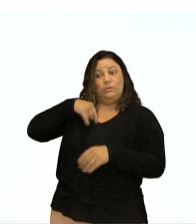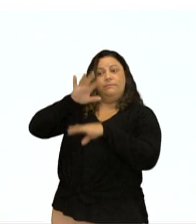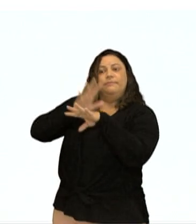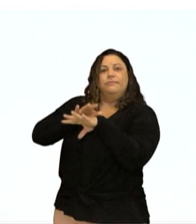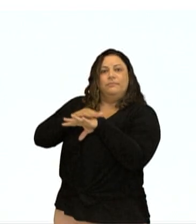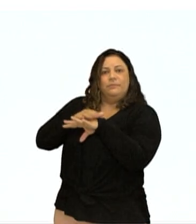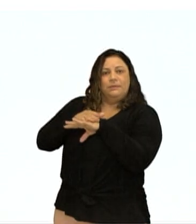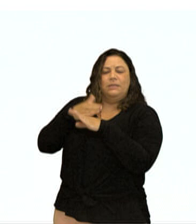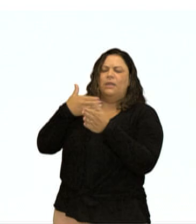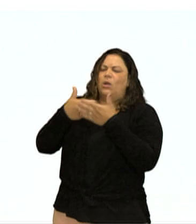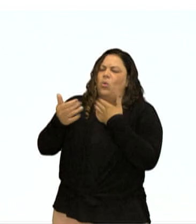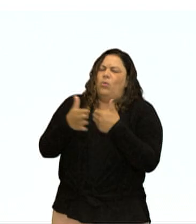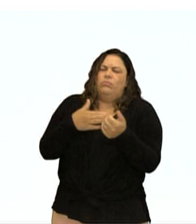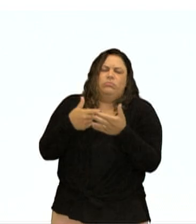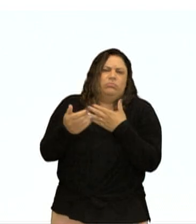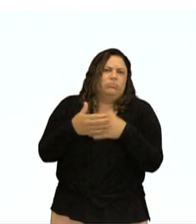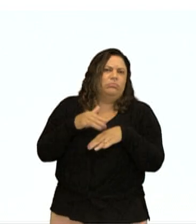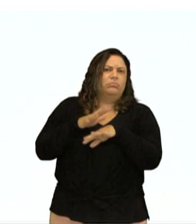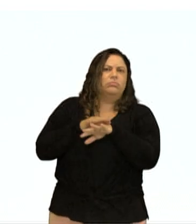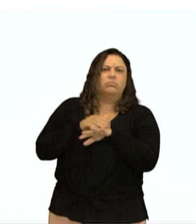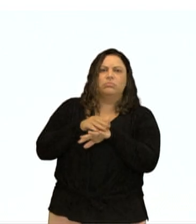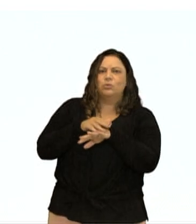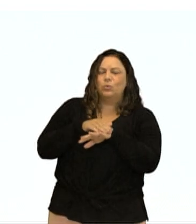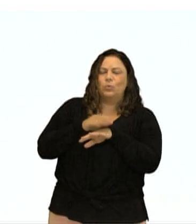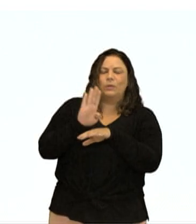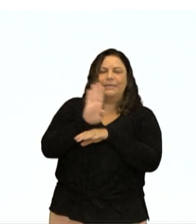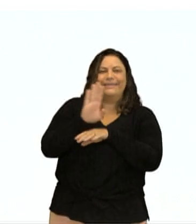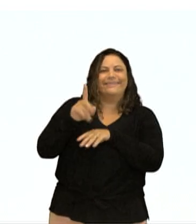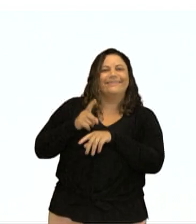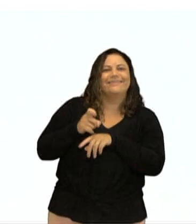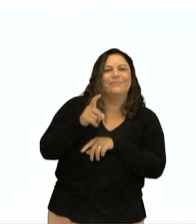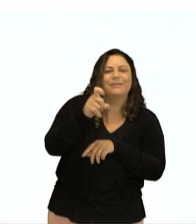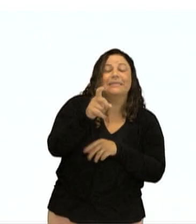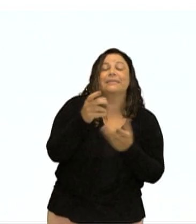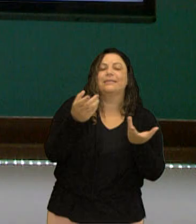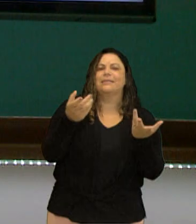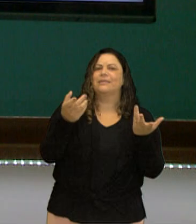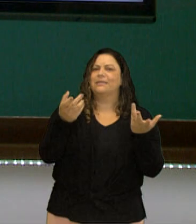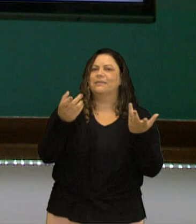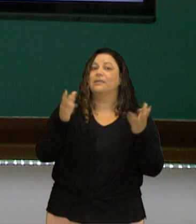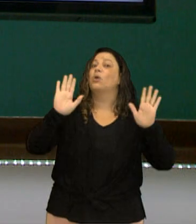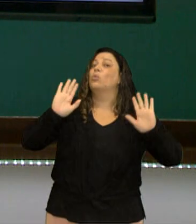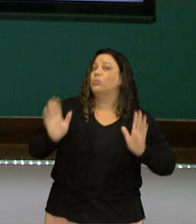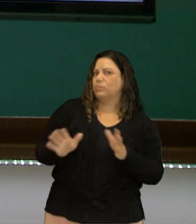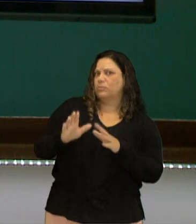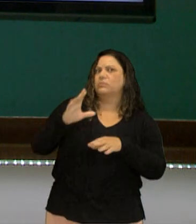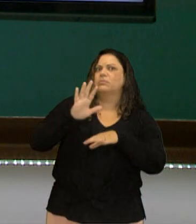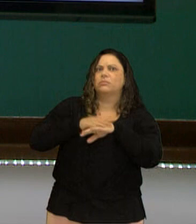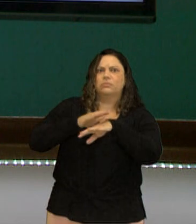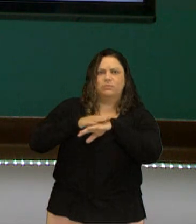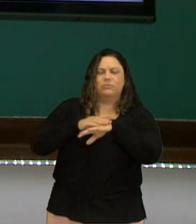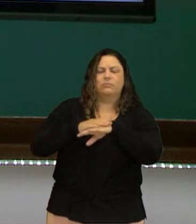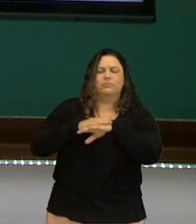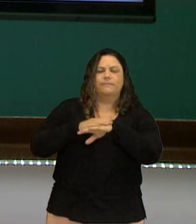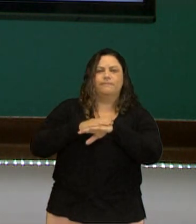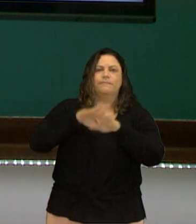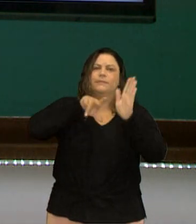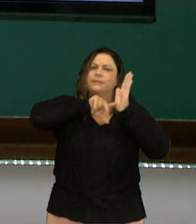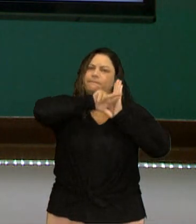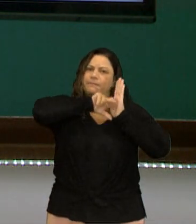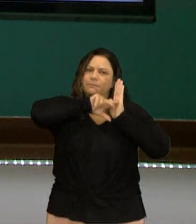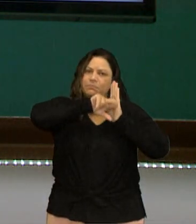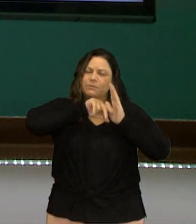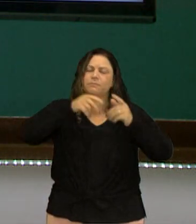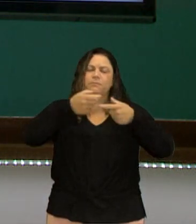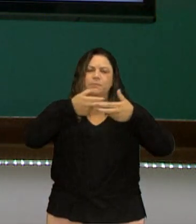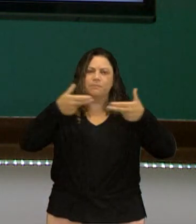com alguma doença bacteriana, eu utilizo o antibiótico. Eu já estou doente. As vacinas são, olha